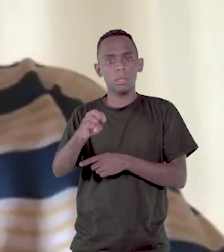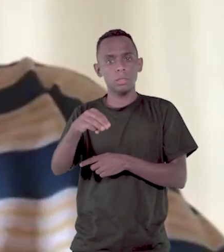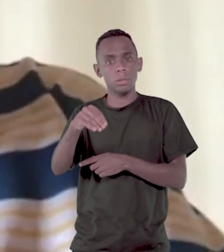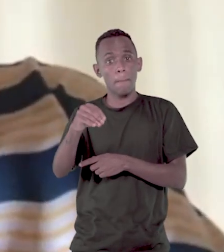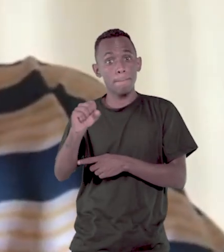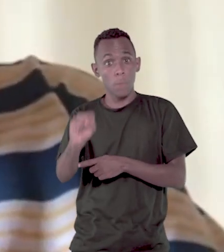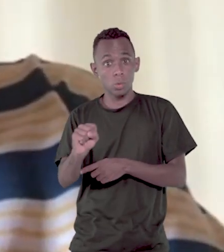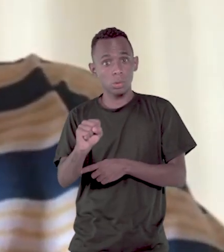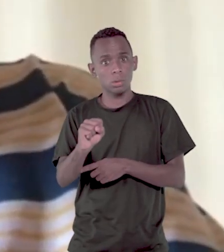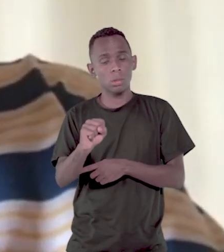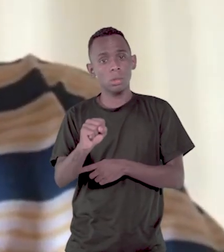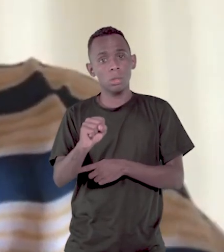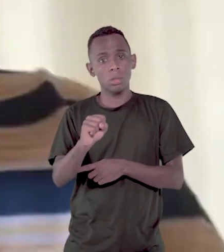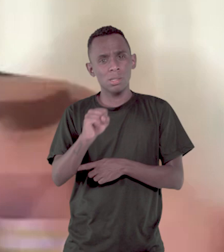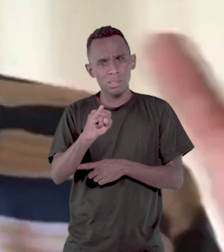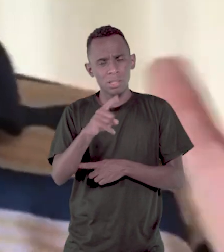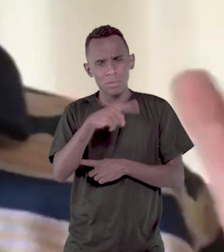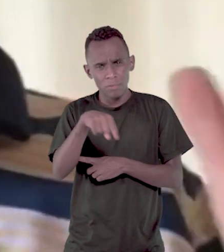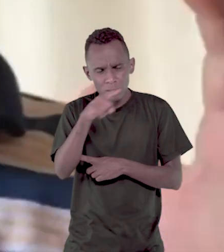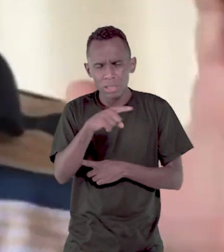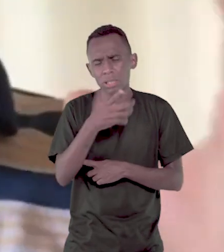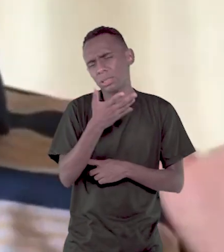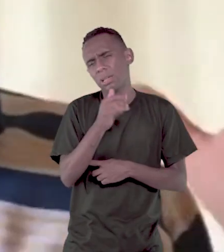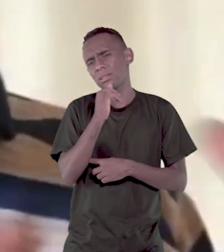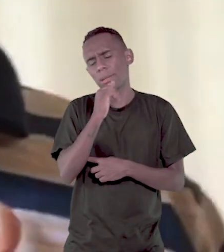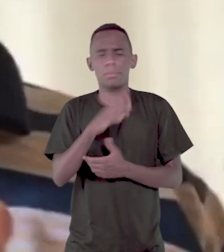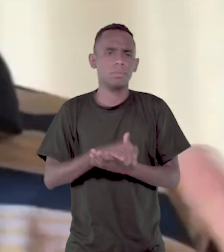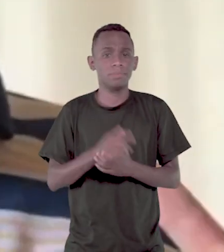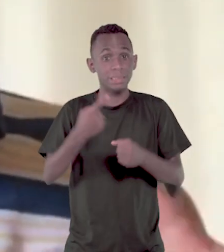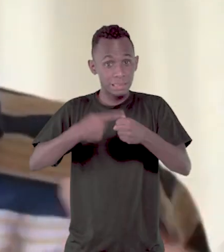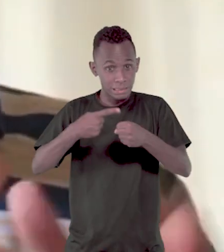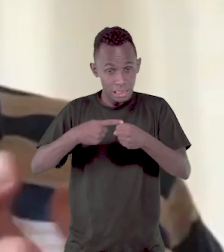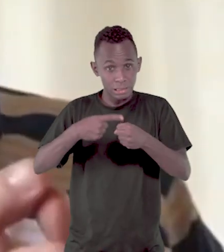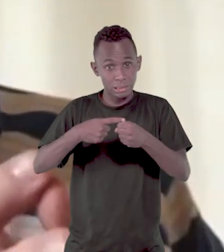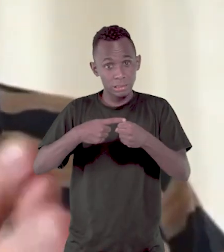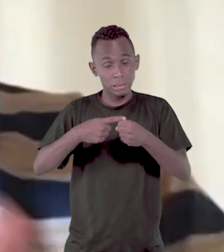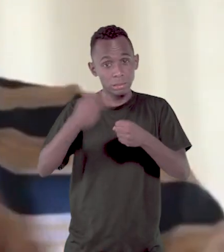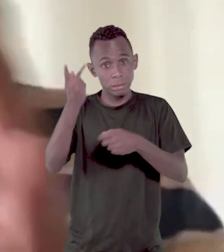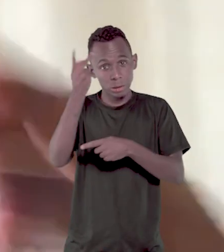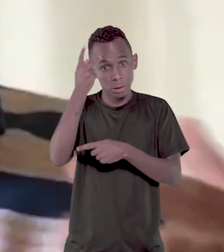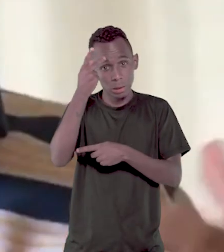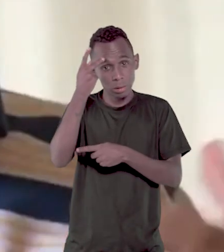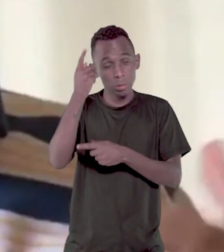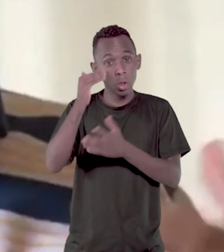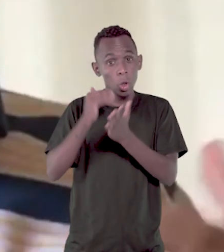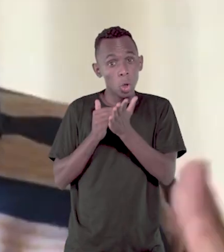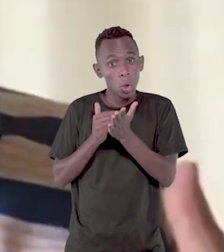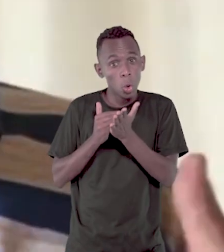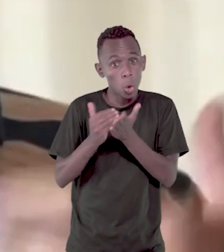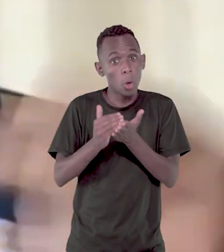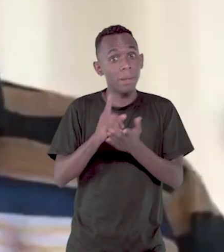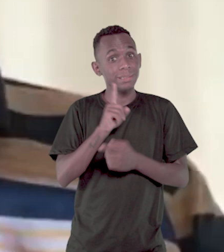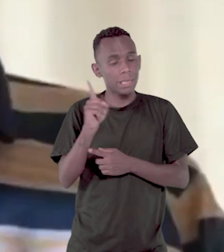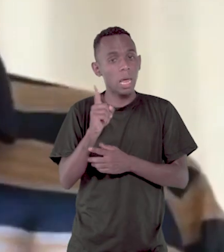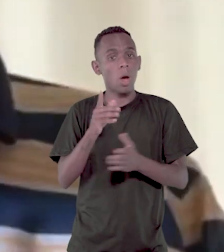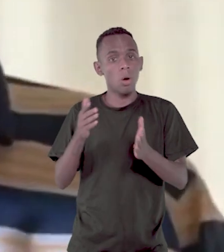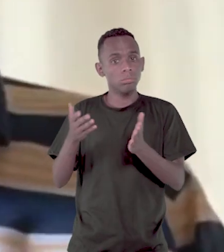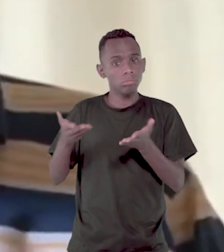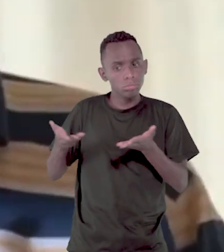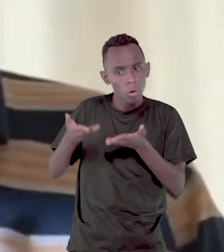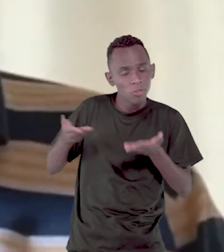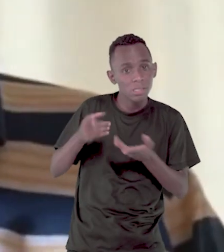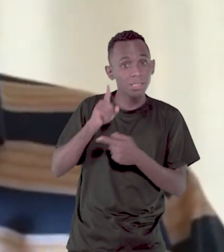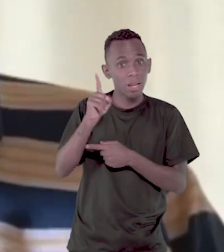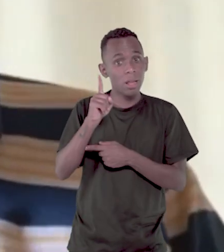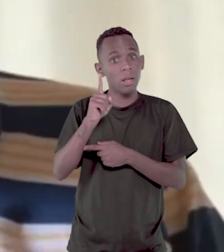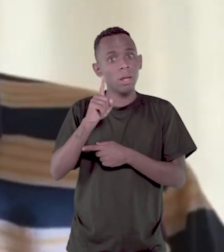se você, mesmo, por exemplo, você pegar São Paulo, né, que ele inicia com um